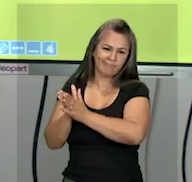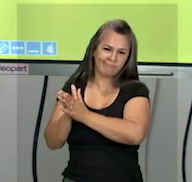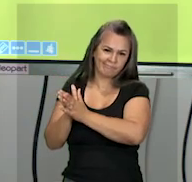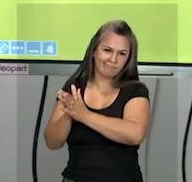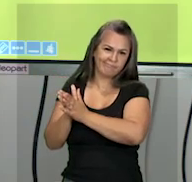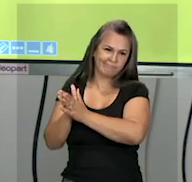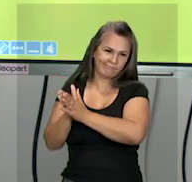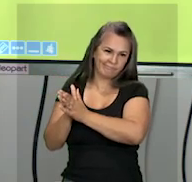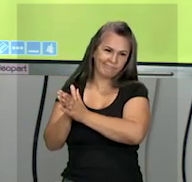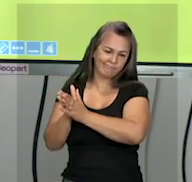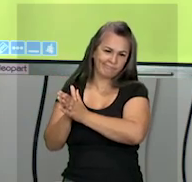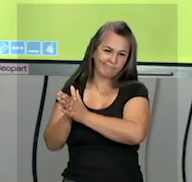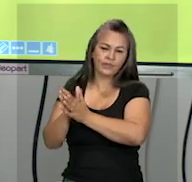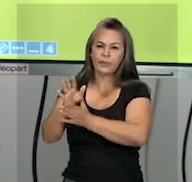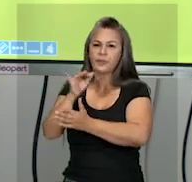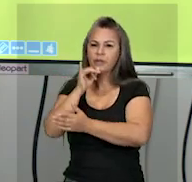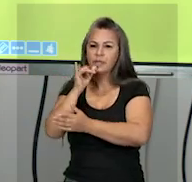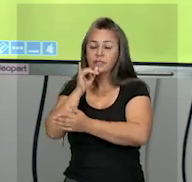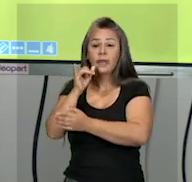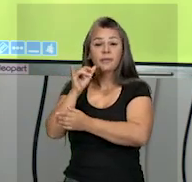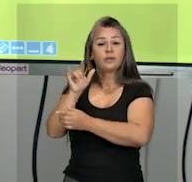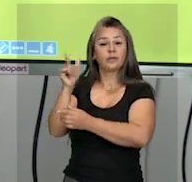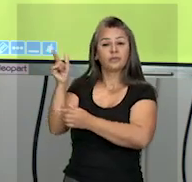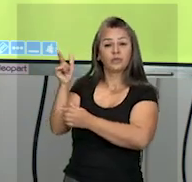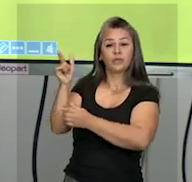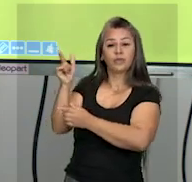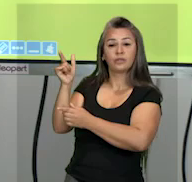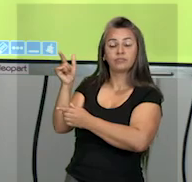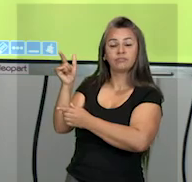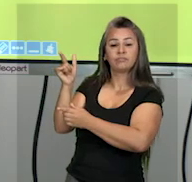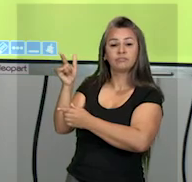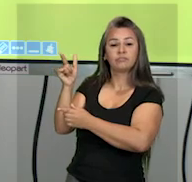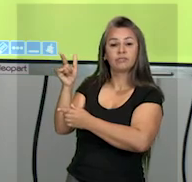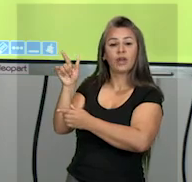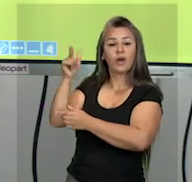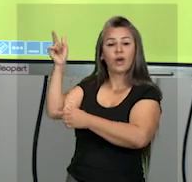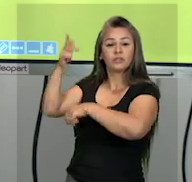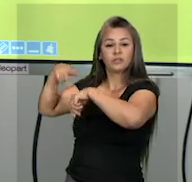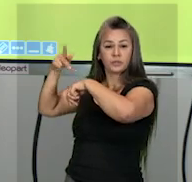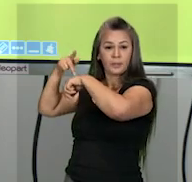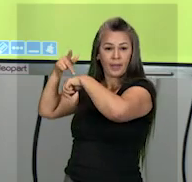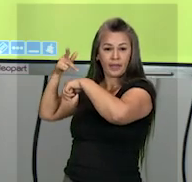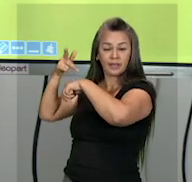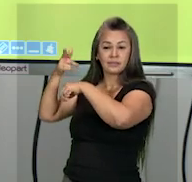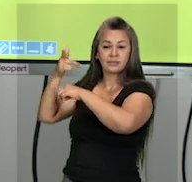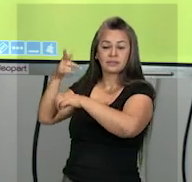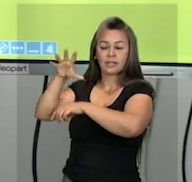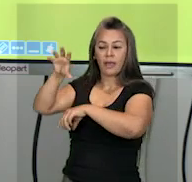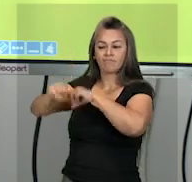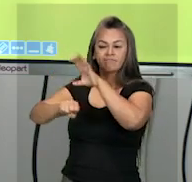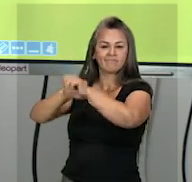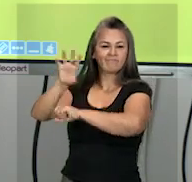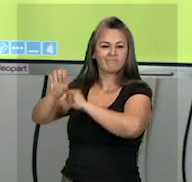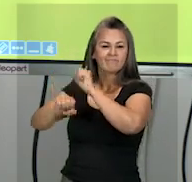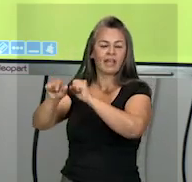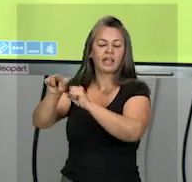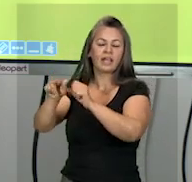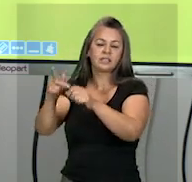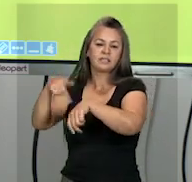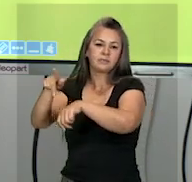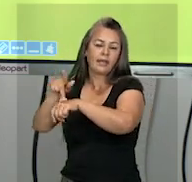no caso a Polinésia Francesa, por exemplo, são dominados pelo Reino Unido ou são dominados pelos Estados Unidos, mas principalmente o Reino Unido que dominou essa região.